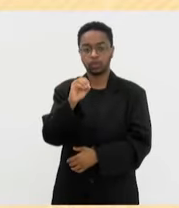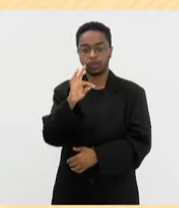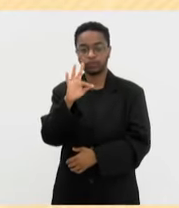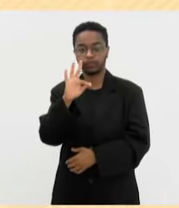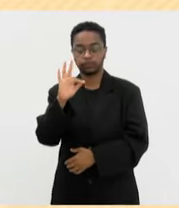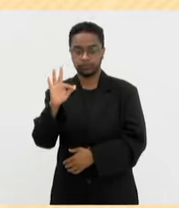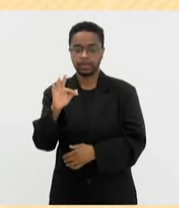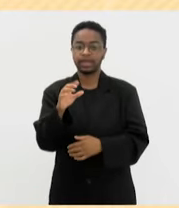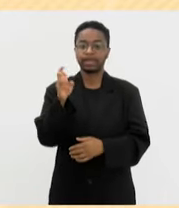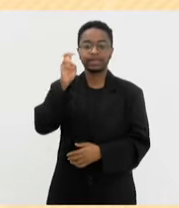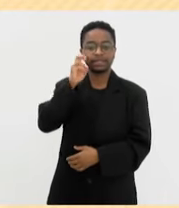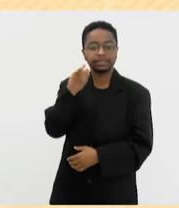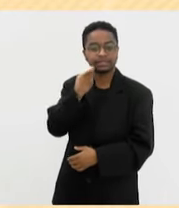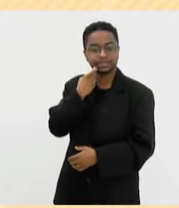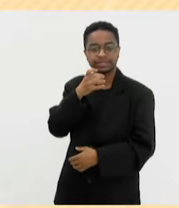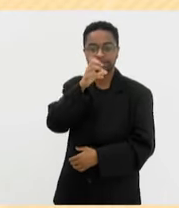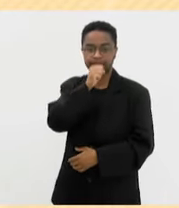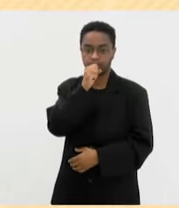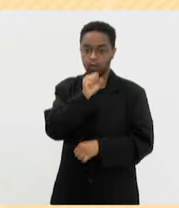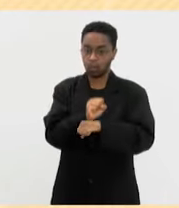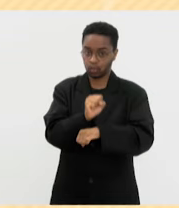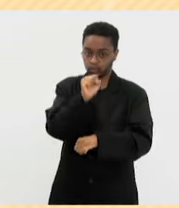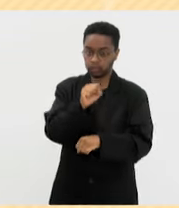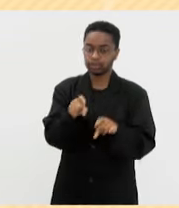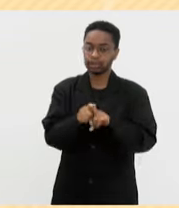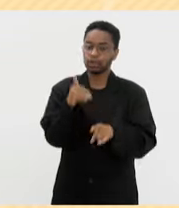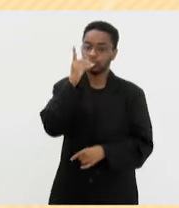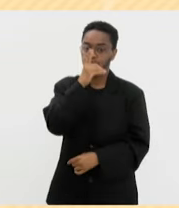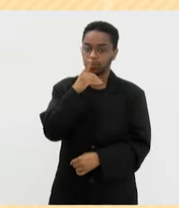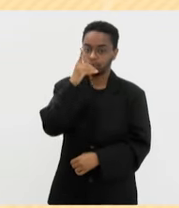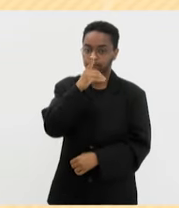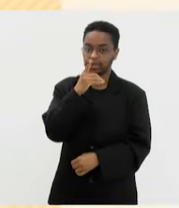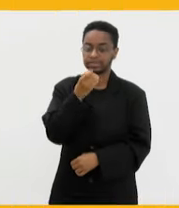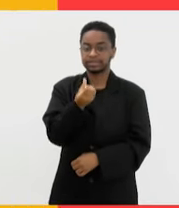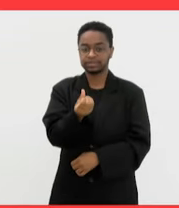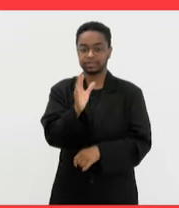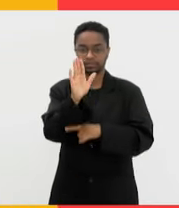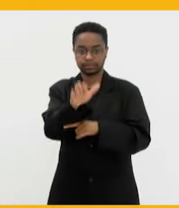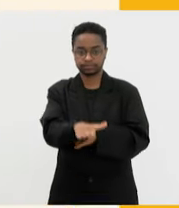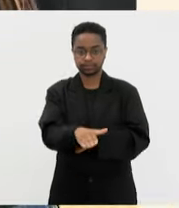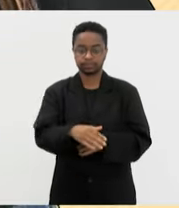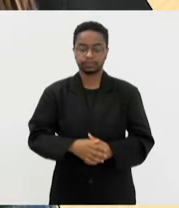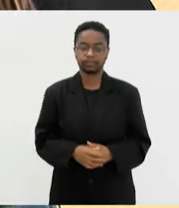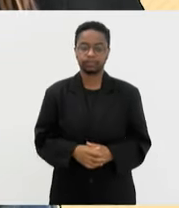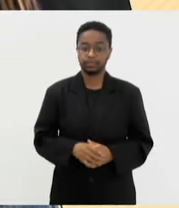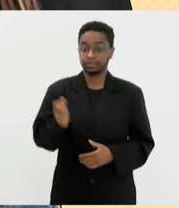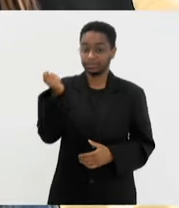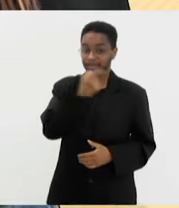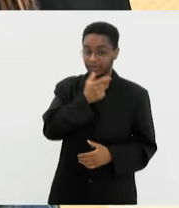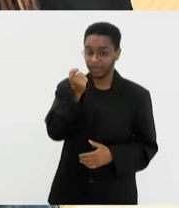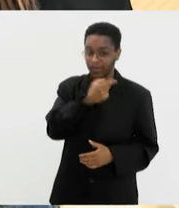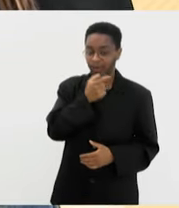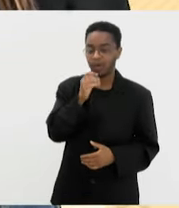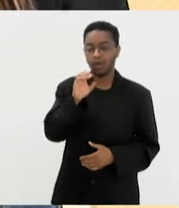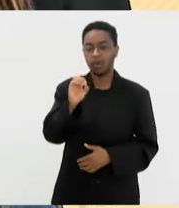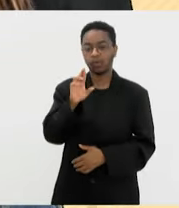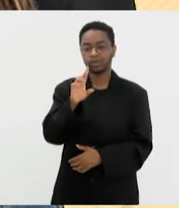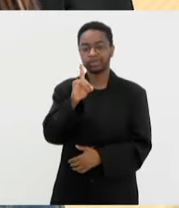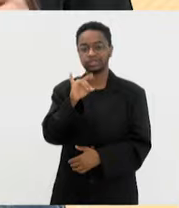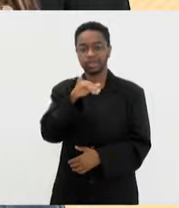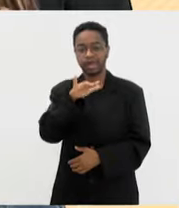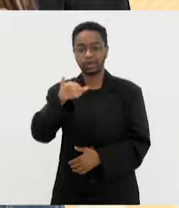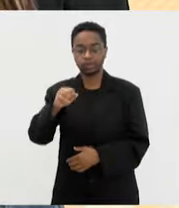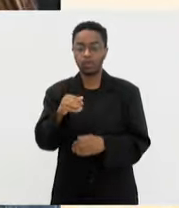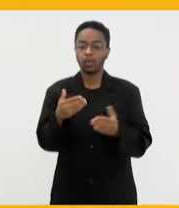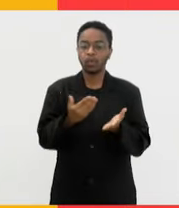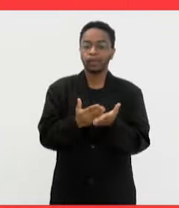sexta e sábado, às 8 horas da noite, e aos domingos, às 6 da tarde. A comédia Ordinário chega ao Rio para